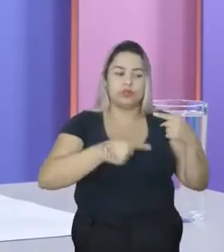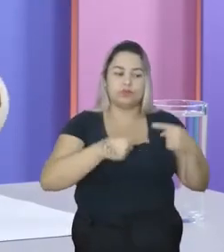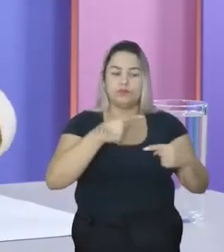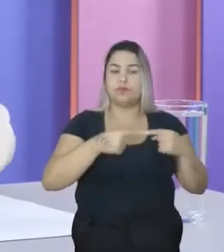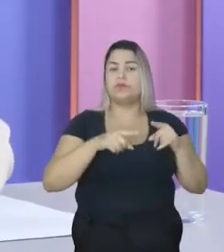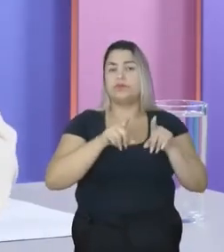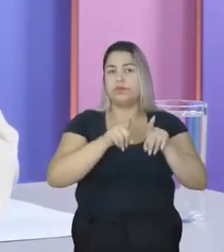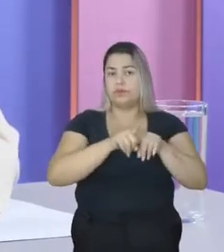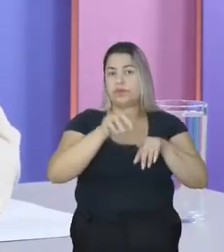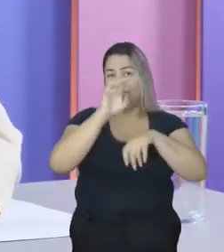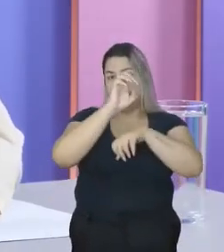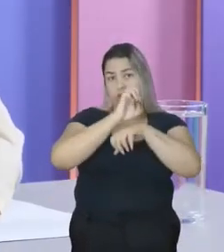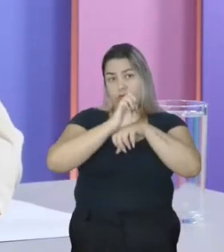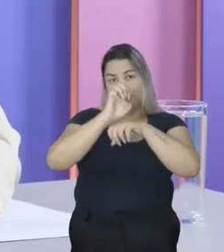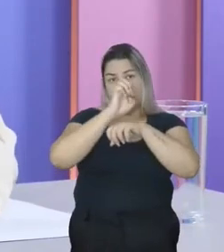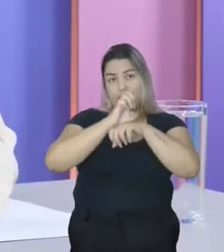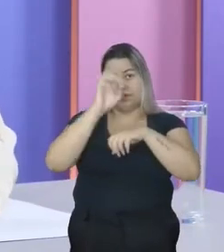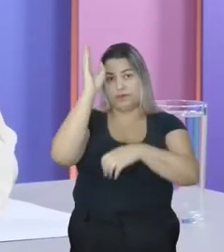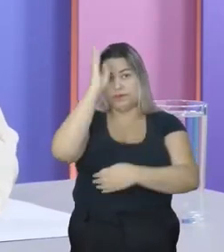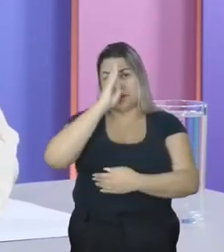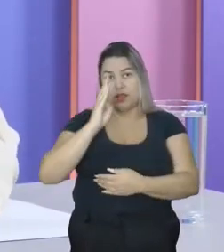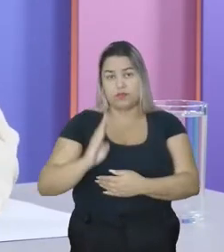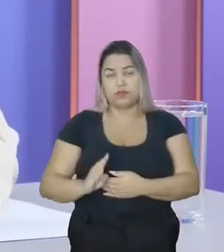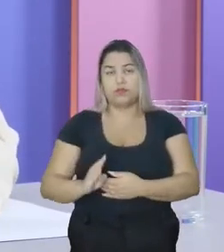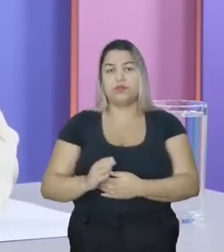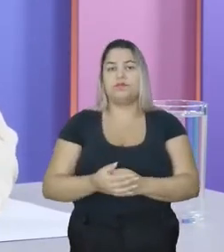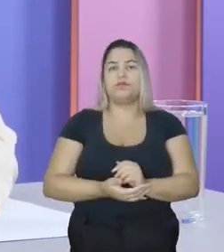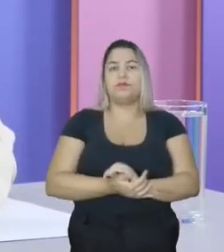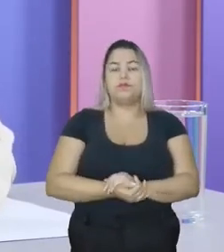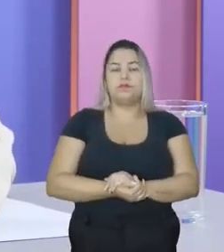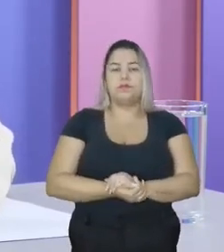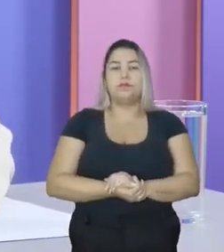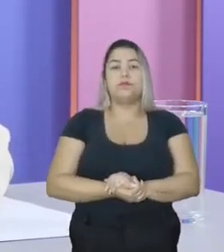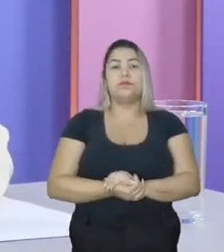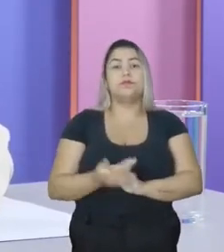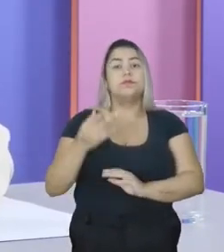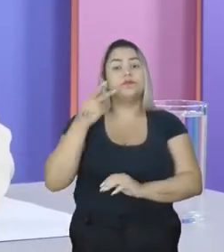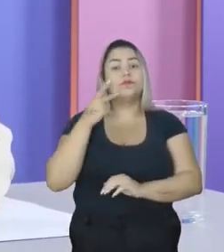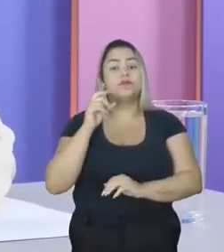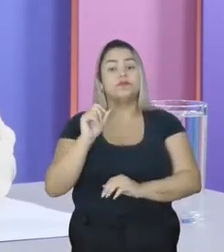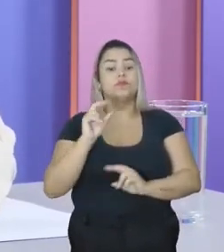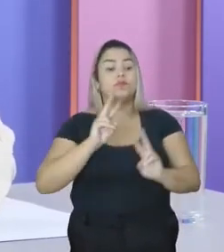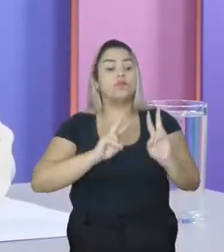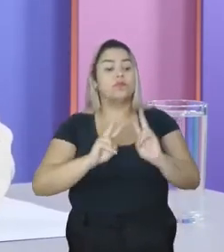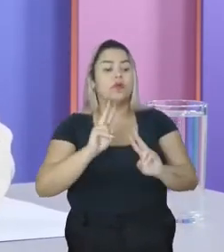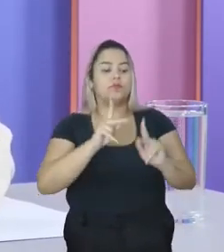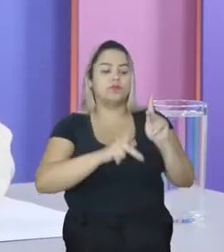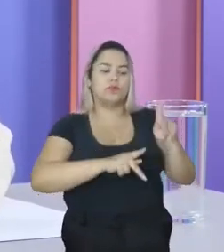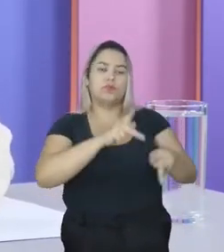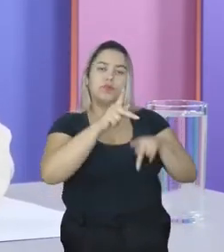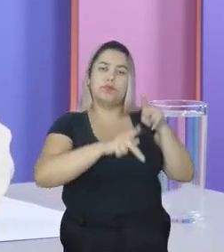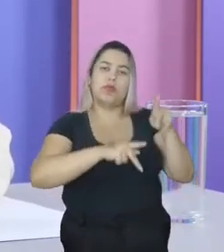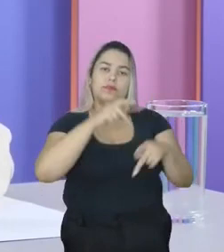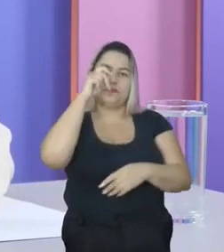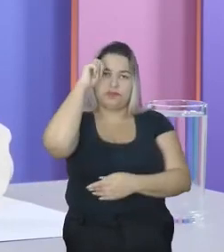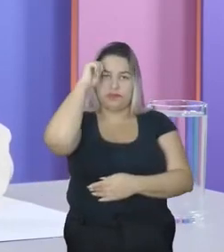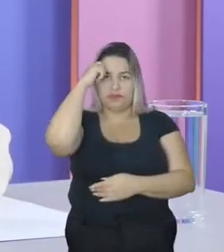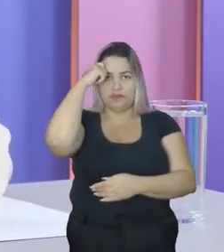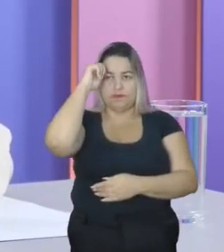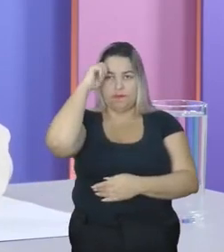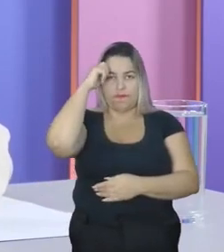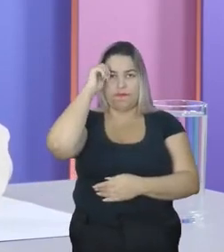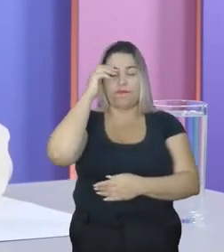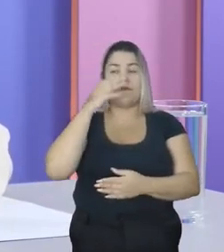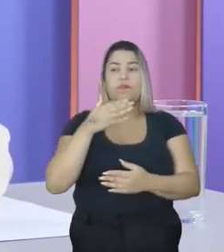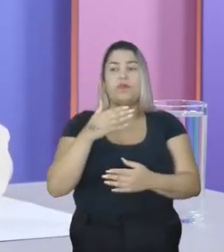públicas, o Estado brasileiro olhar para a população negra foi a